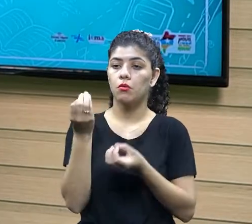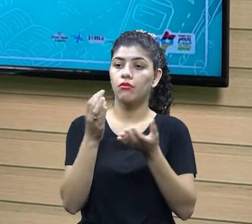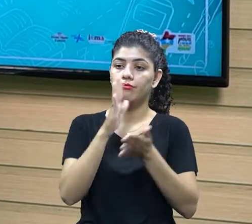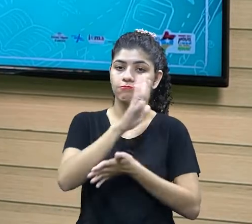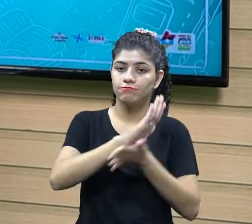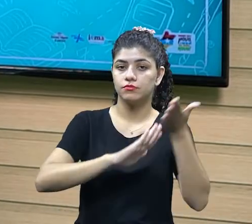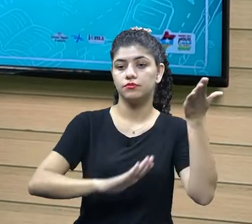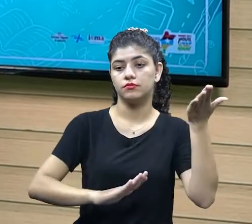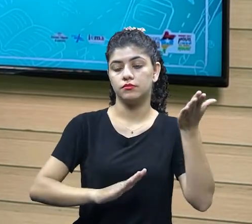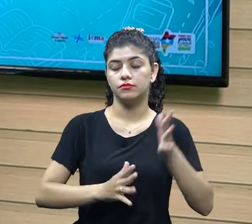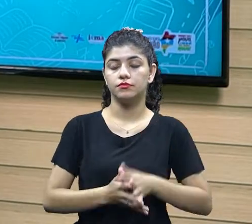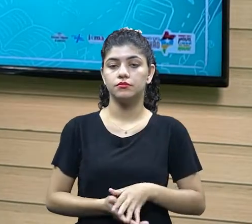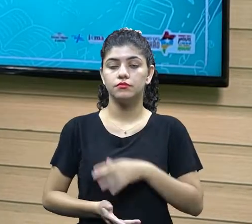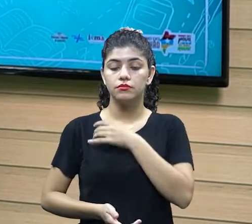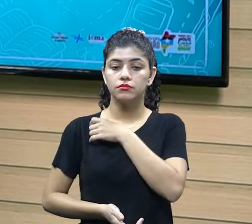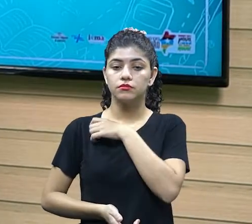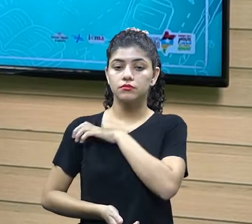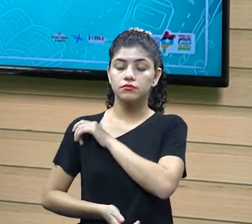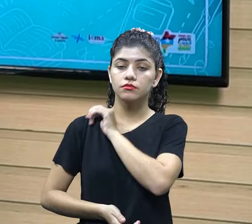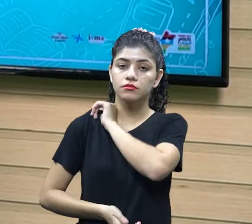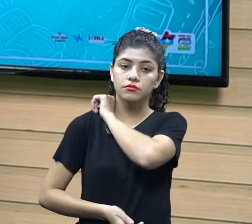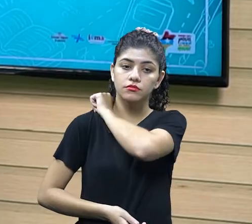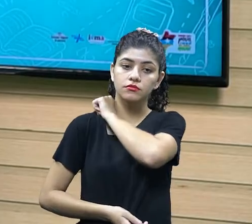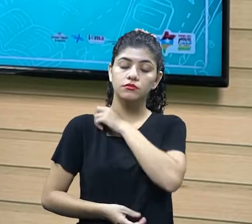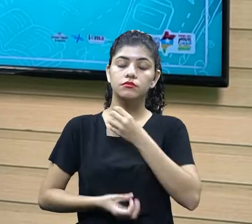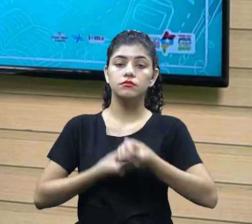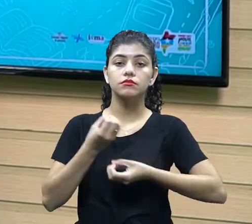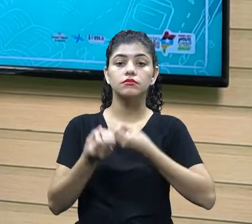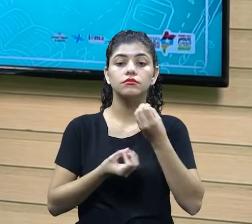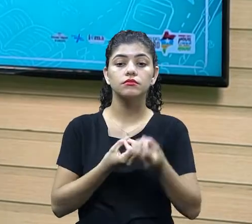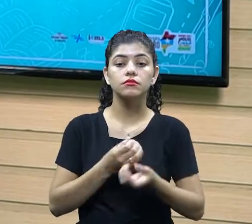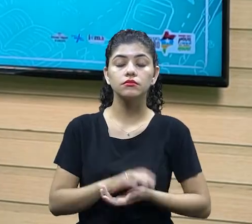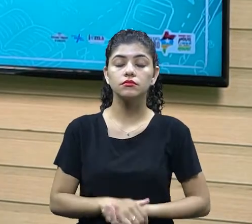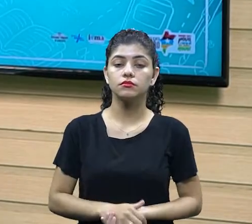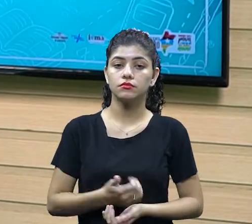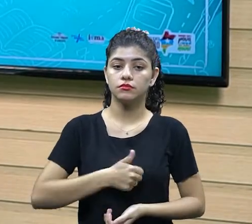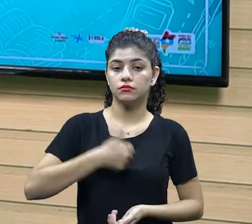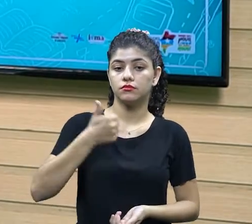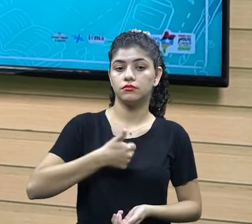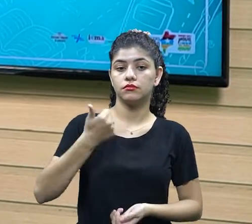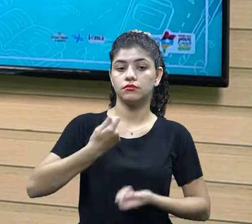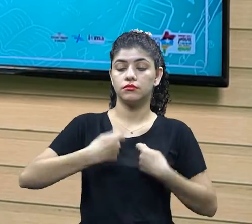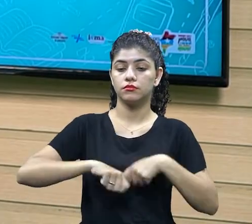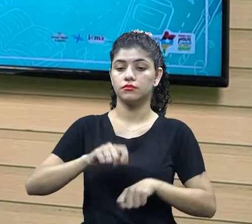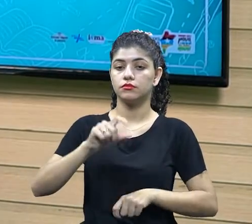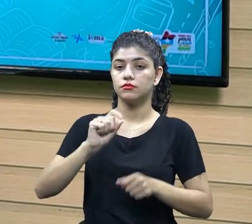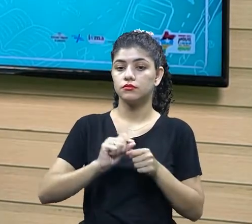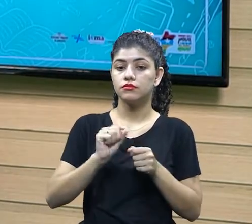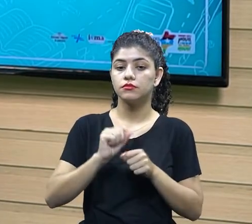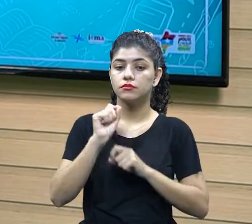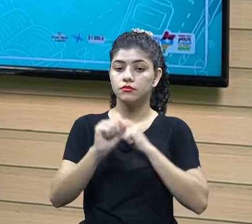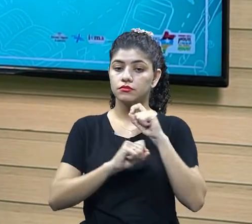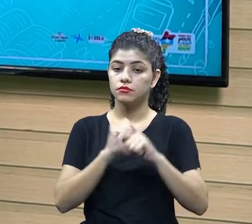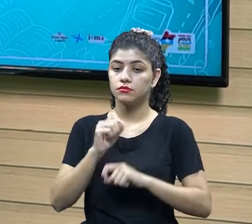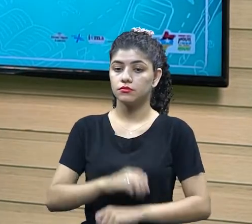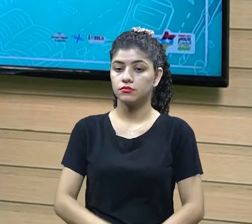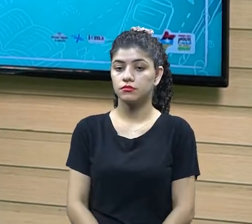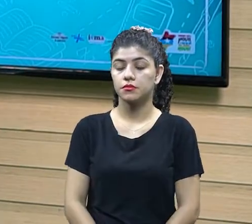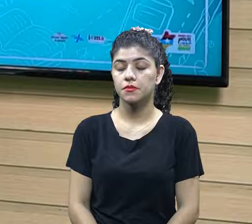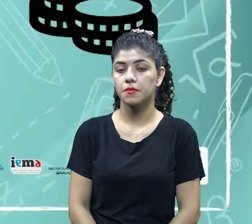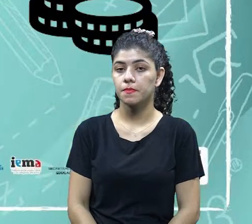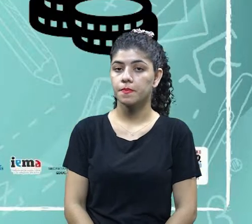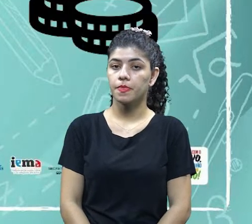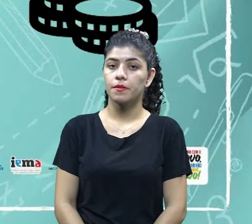estimativa de como ele vai fazer para viajar, certo? Como, professor? A primeira coisa que a gente tem que fazer é pegar